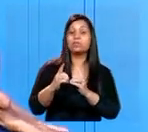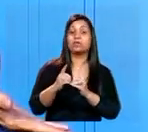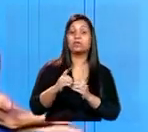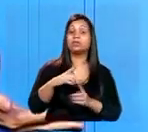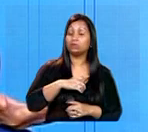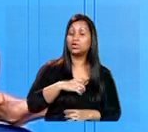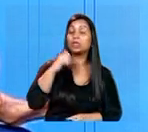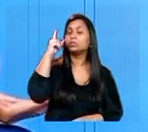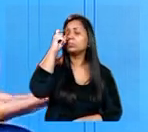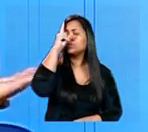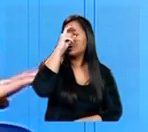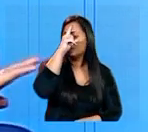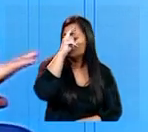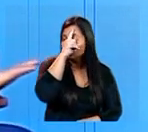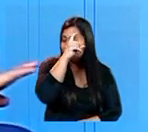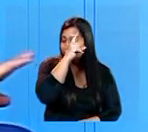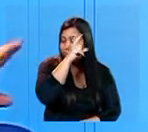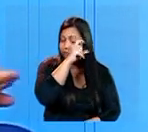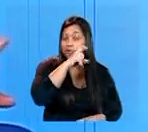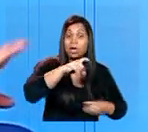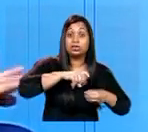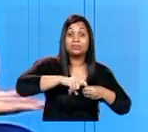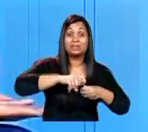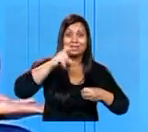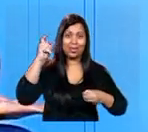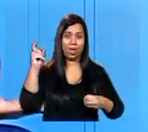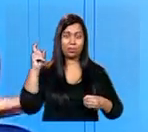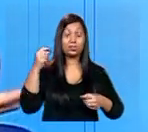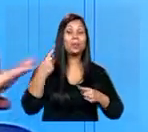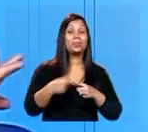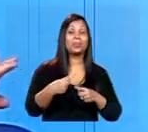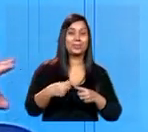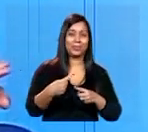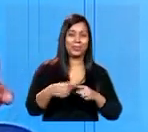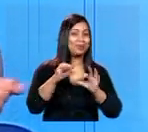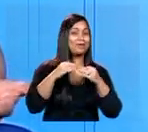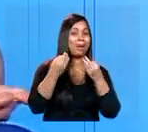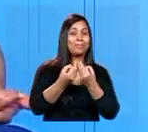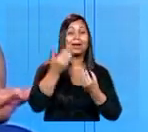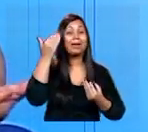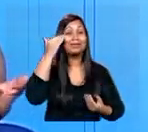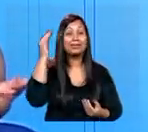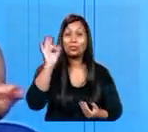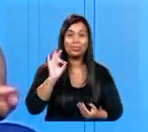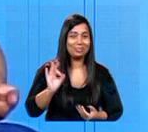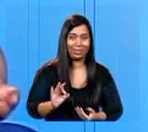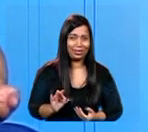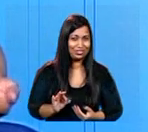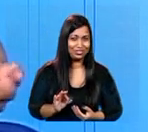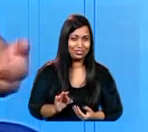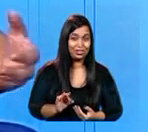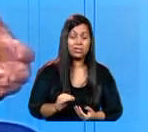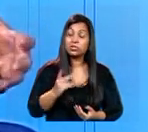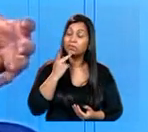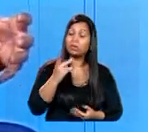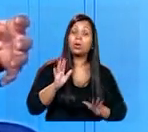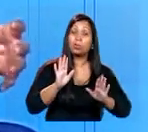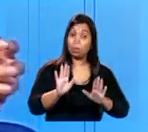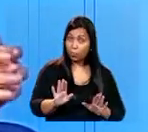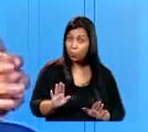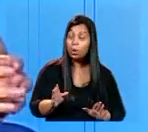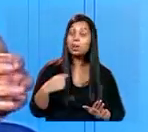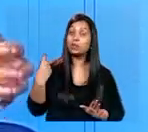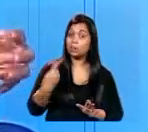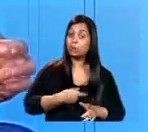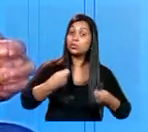todo esse atendimento, existe uma dificuldade de fazer a alta, porque os familiares não entendem, né, e muitas vezes a gente tenta